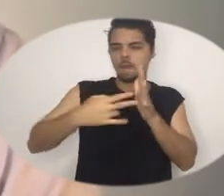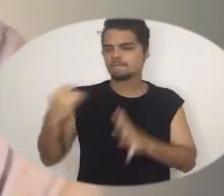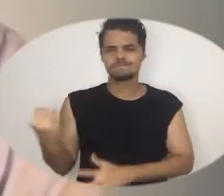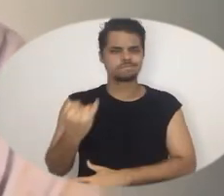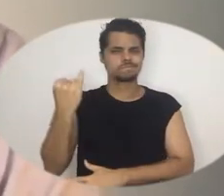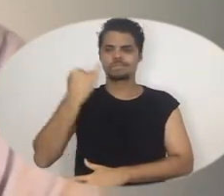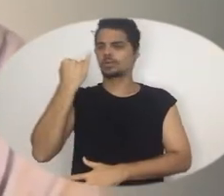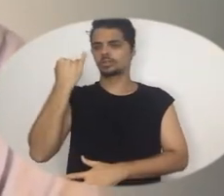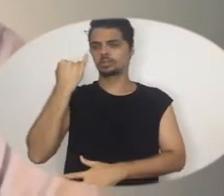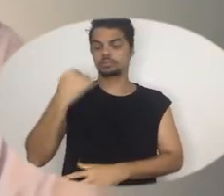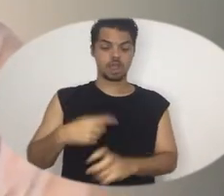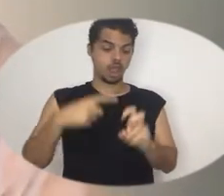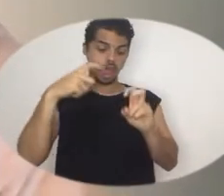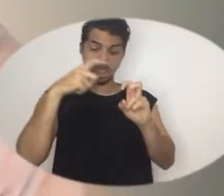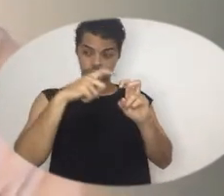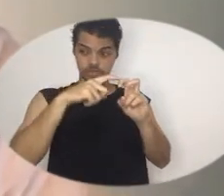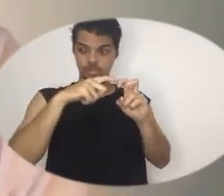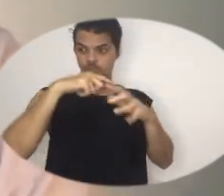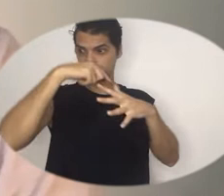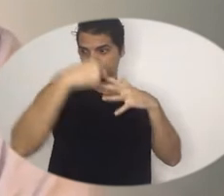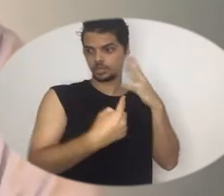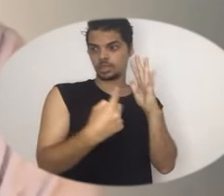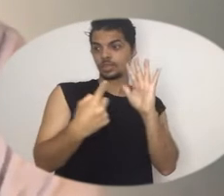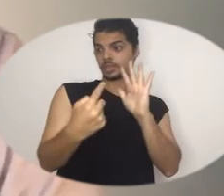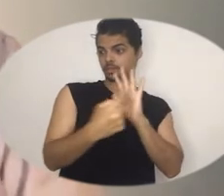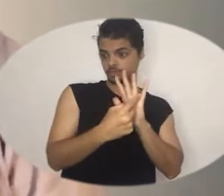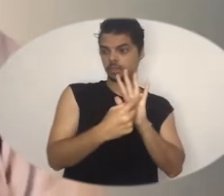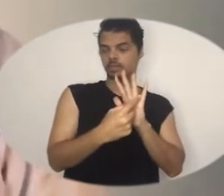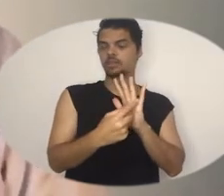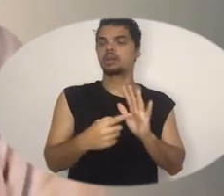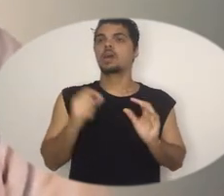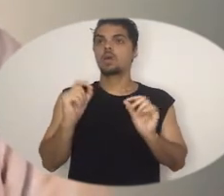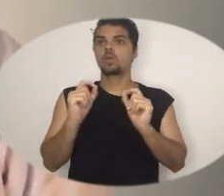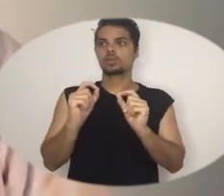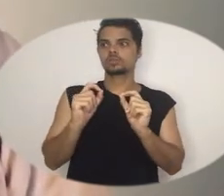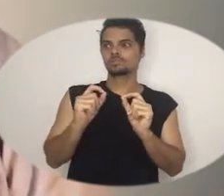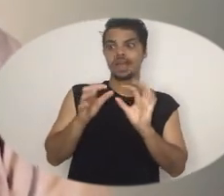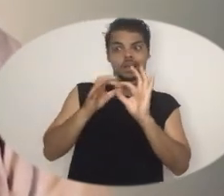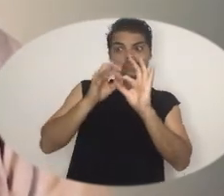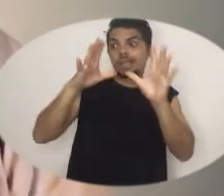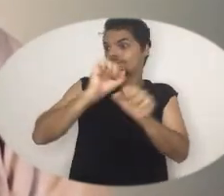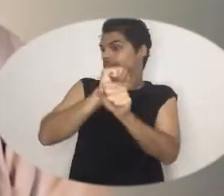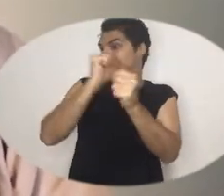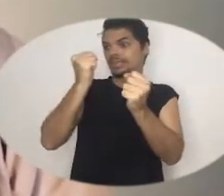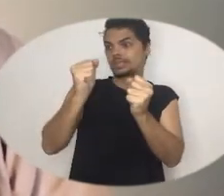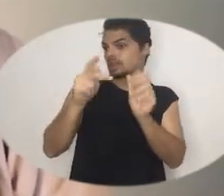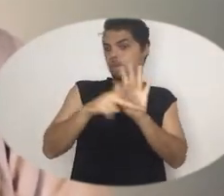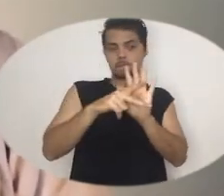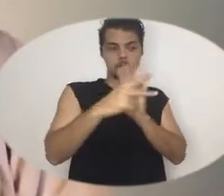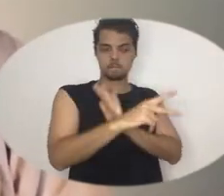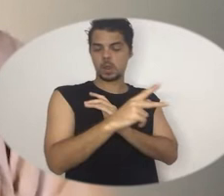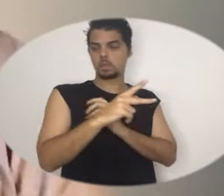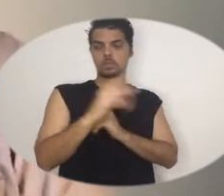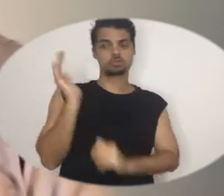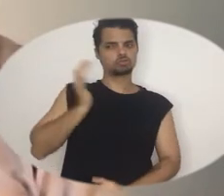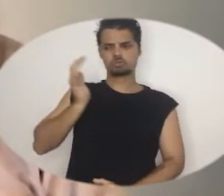e isso nos leva a uma quinta e última missão a independência não foi um ato palaciano restrito